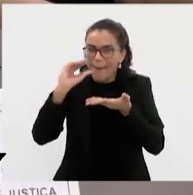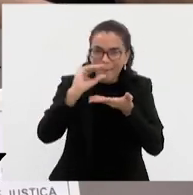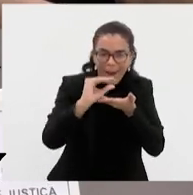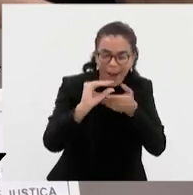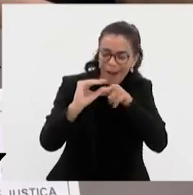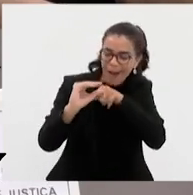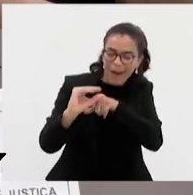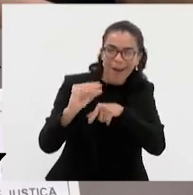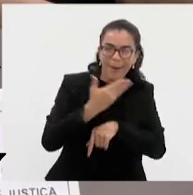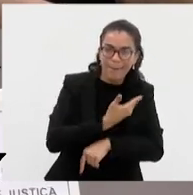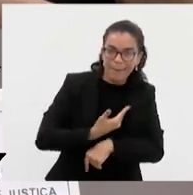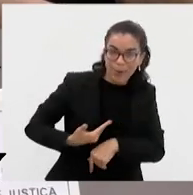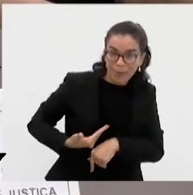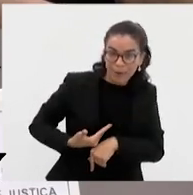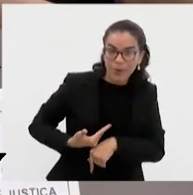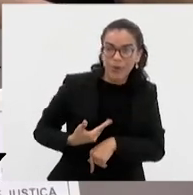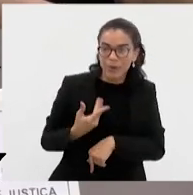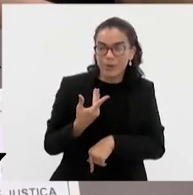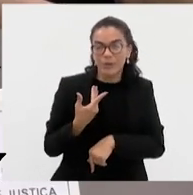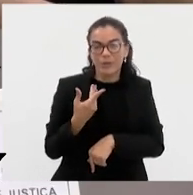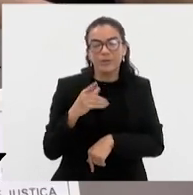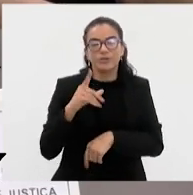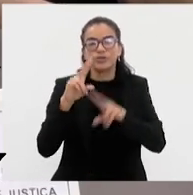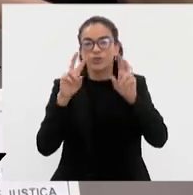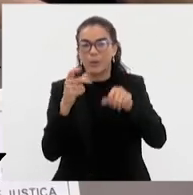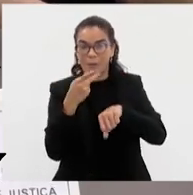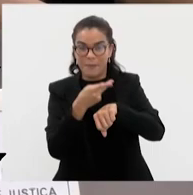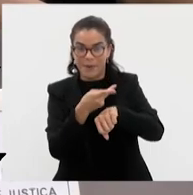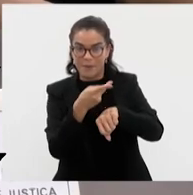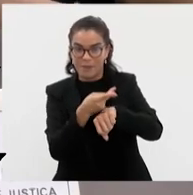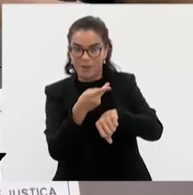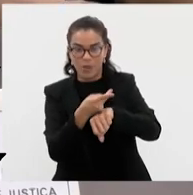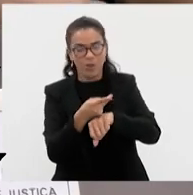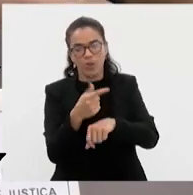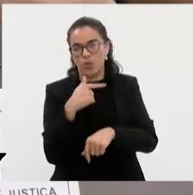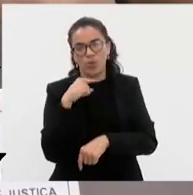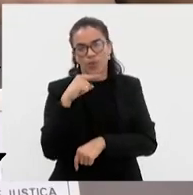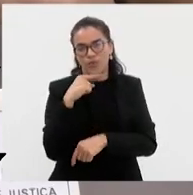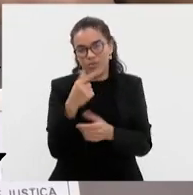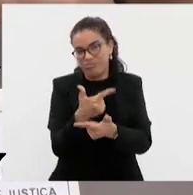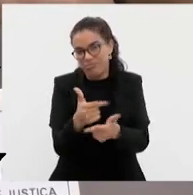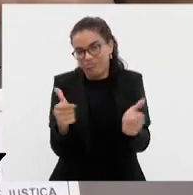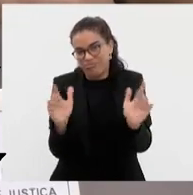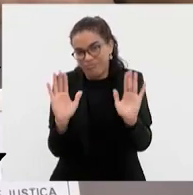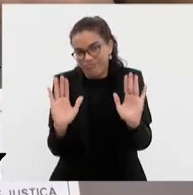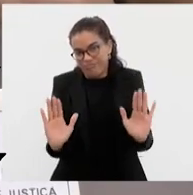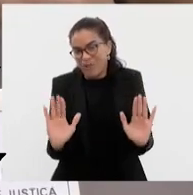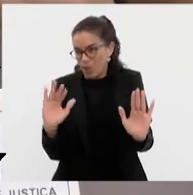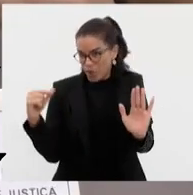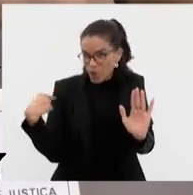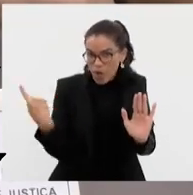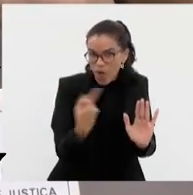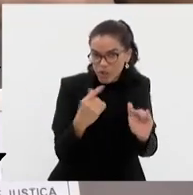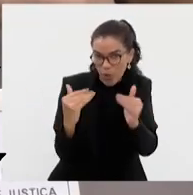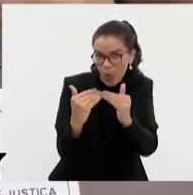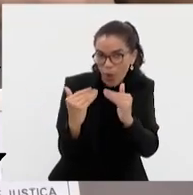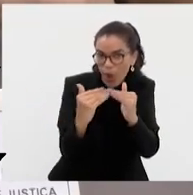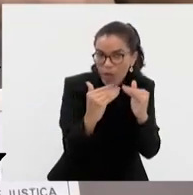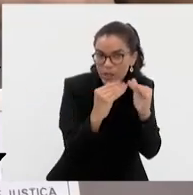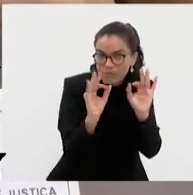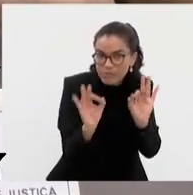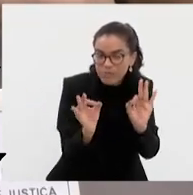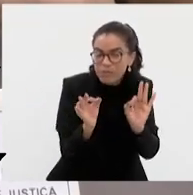recursos públicos na premiação, não há dúvida. E aí todos estamos de acordo. A questão é se